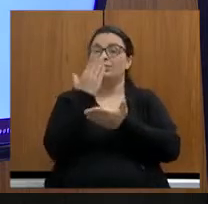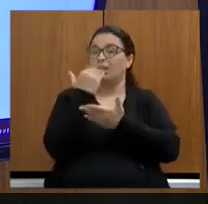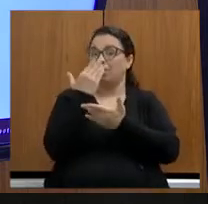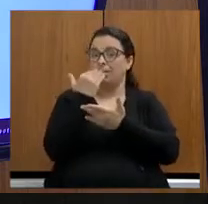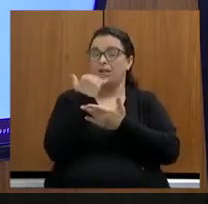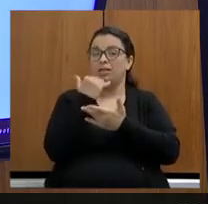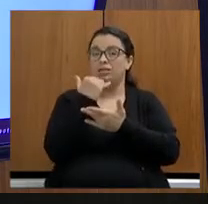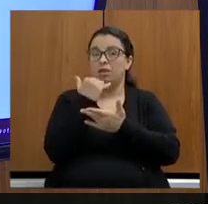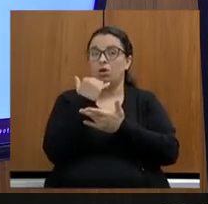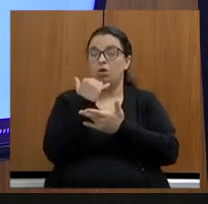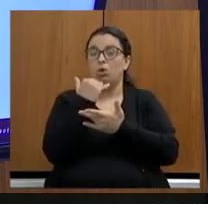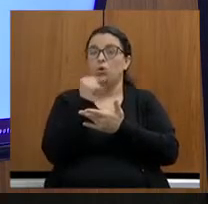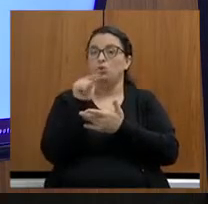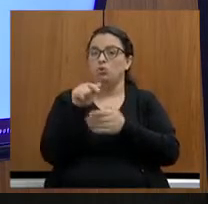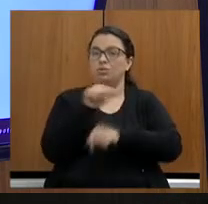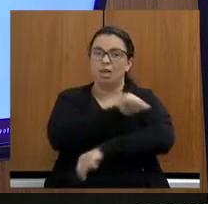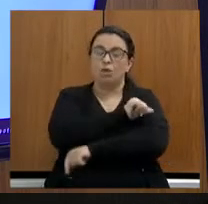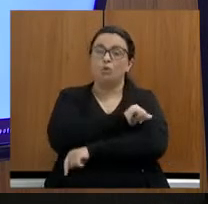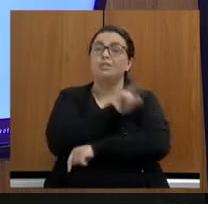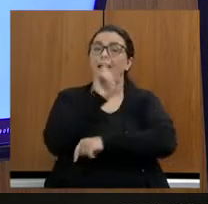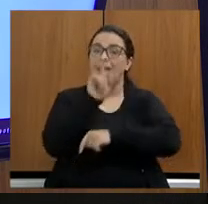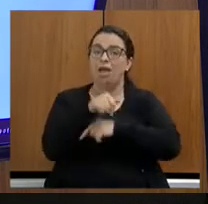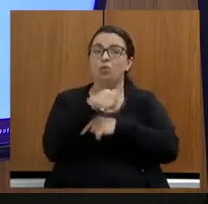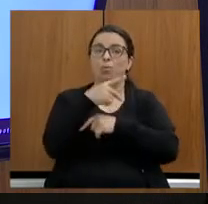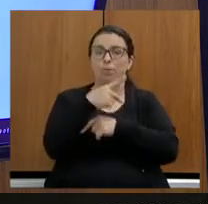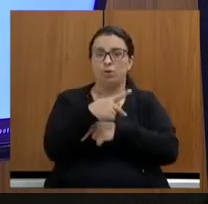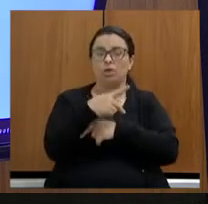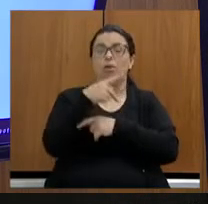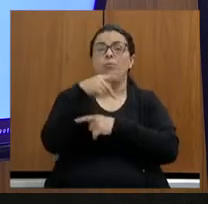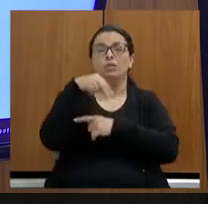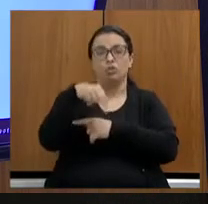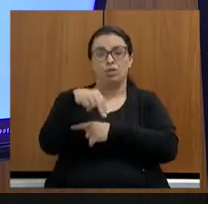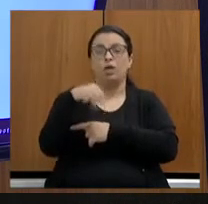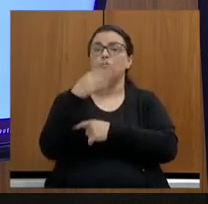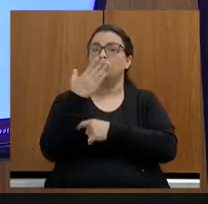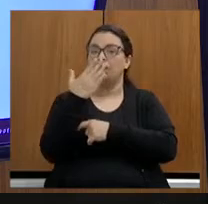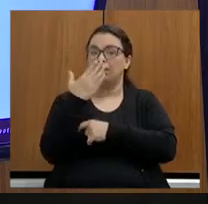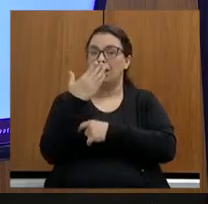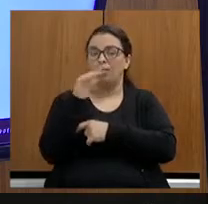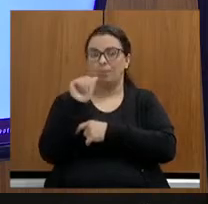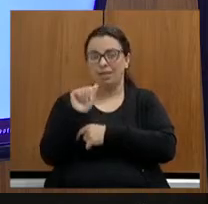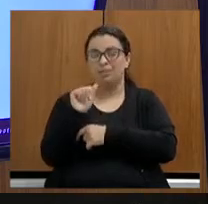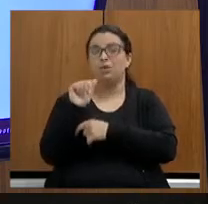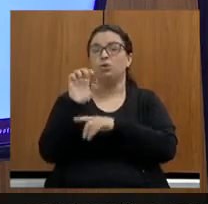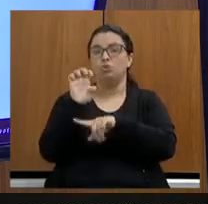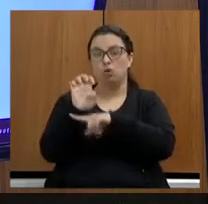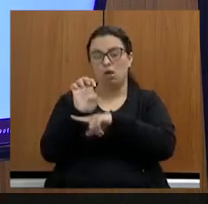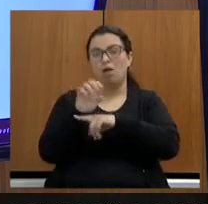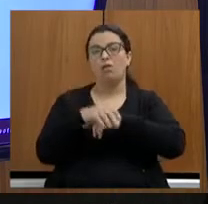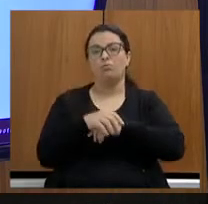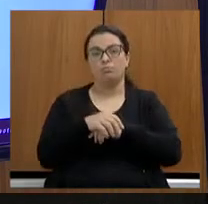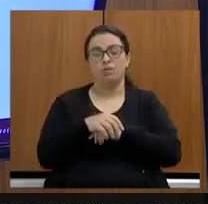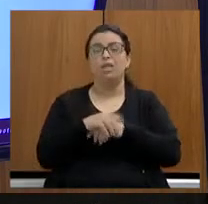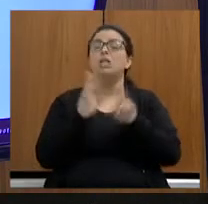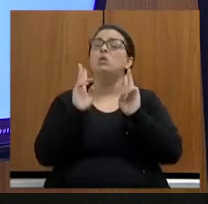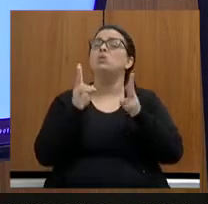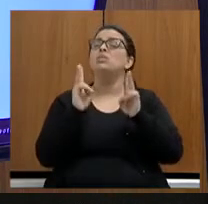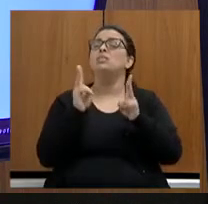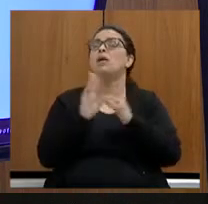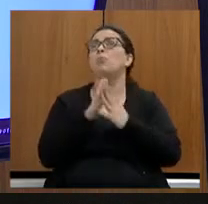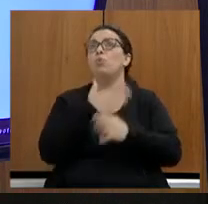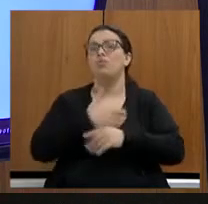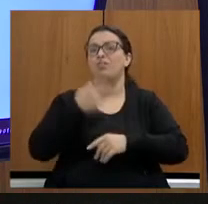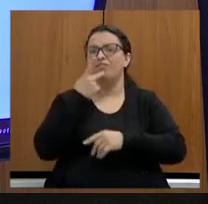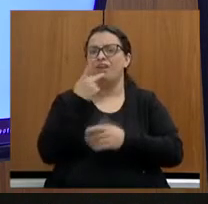dos Estudantes vem do programa nacional de alimentação escolar então toda vez que o governo fala que